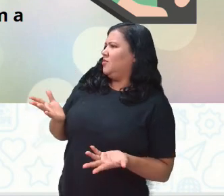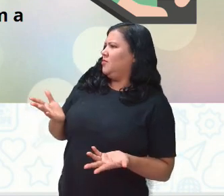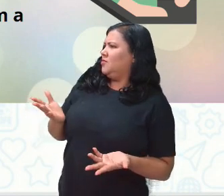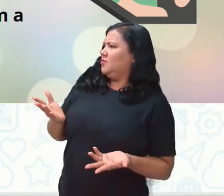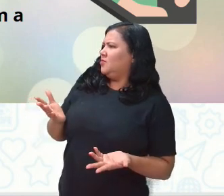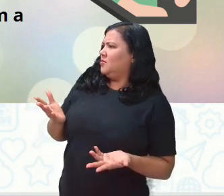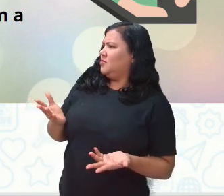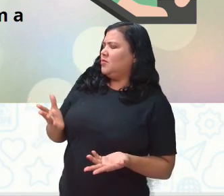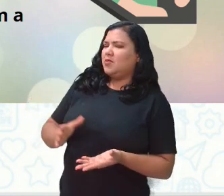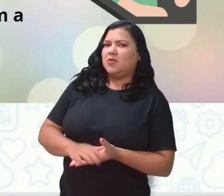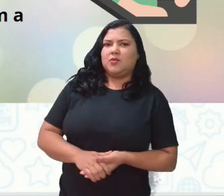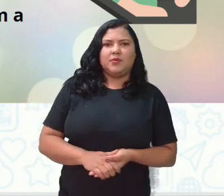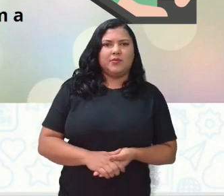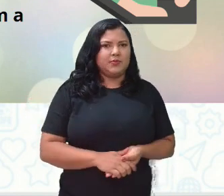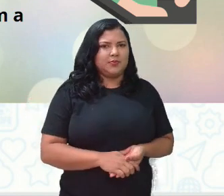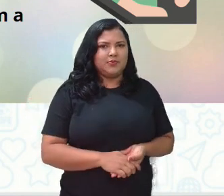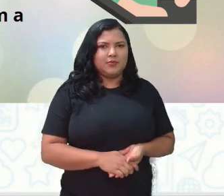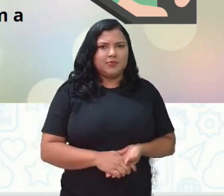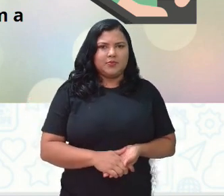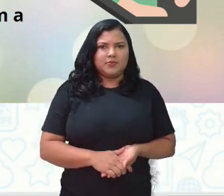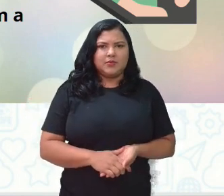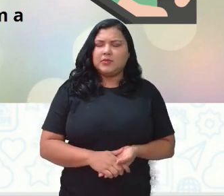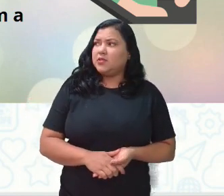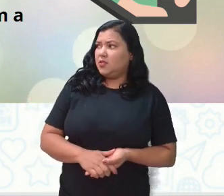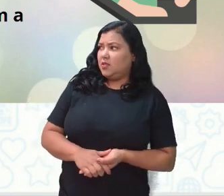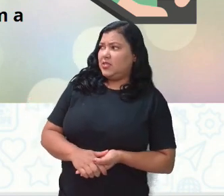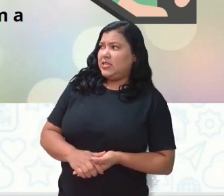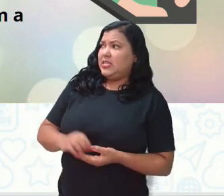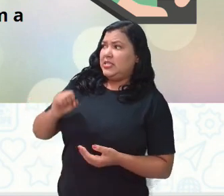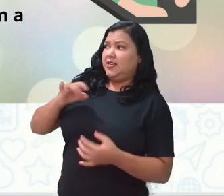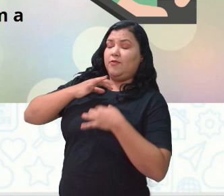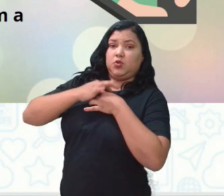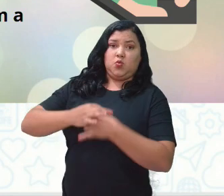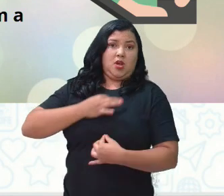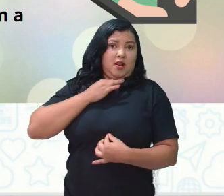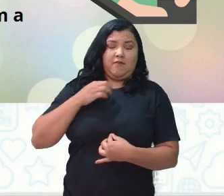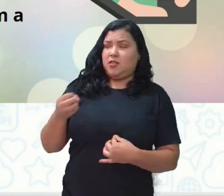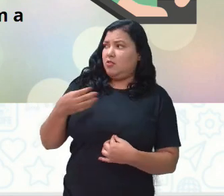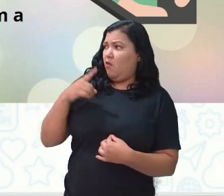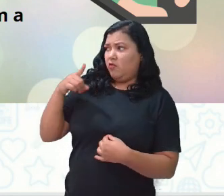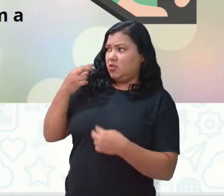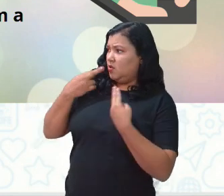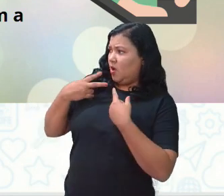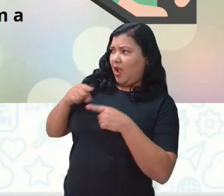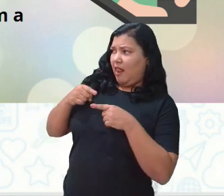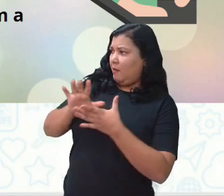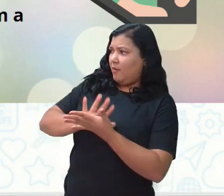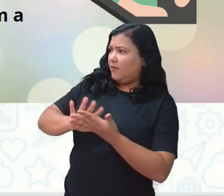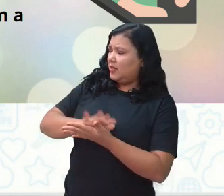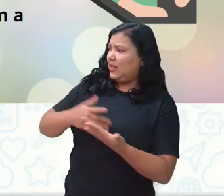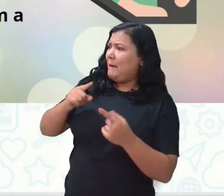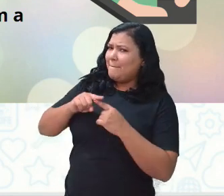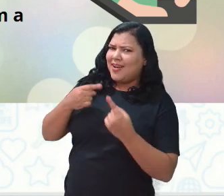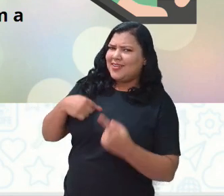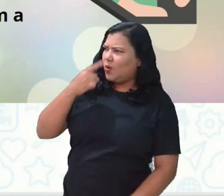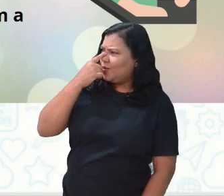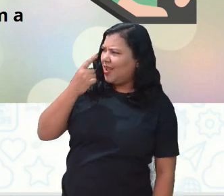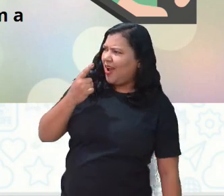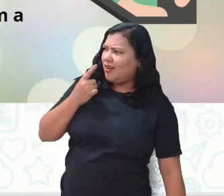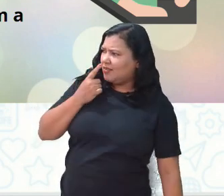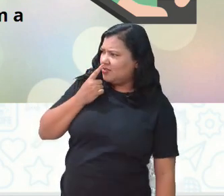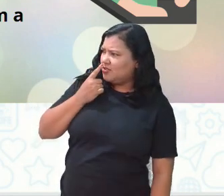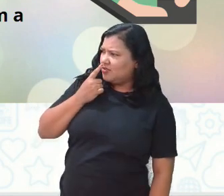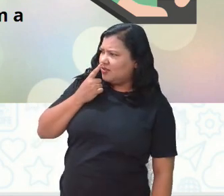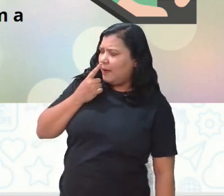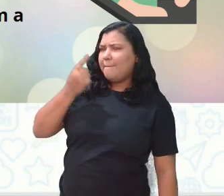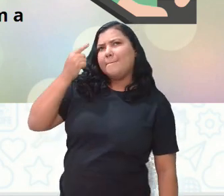censura através dos aros sem lentes. "Se fosse uma gravata nova, você não diria nada. Só porque é um nariz."